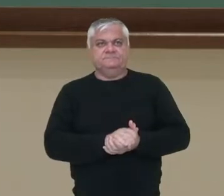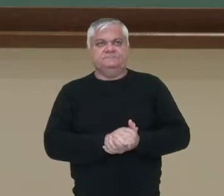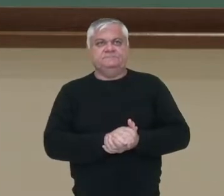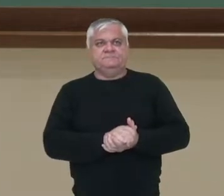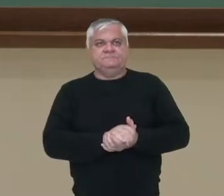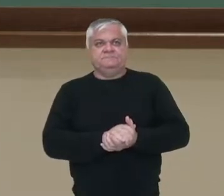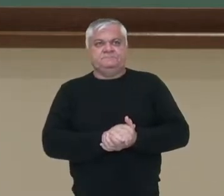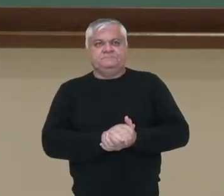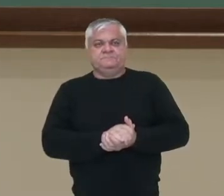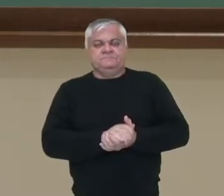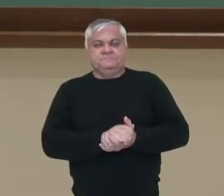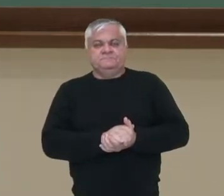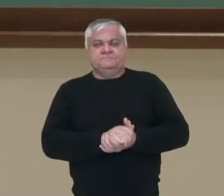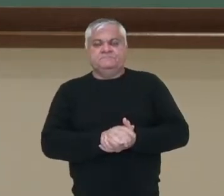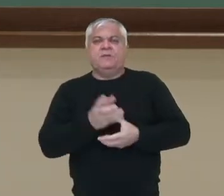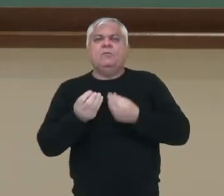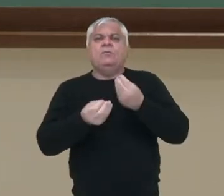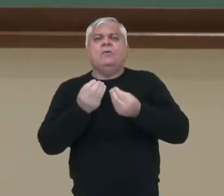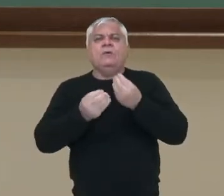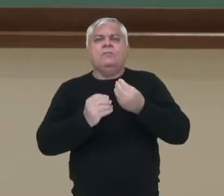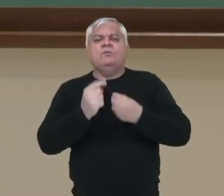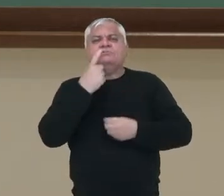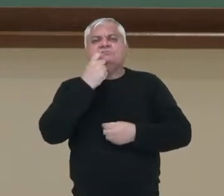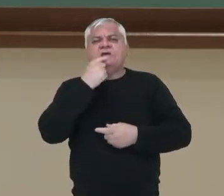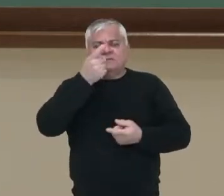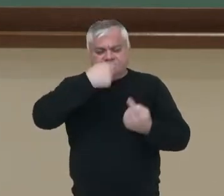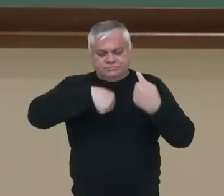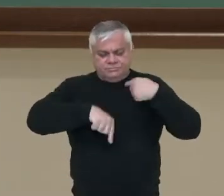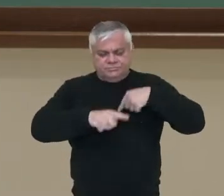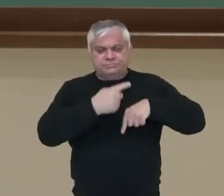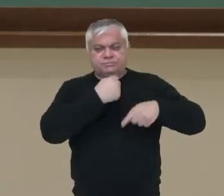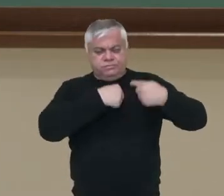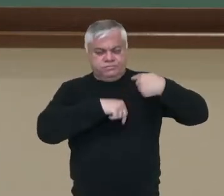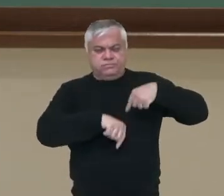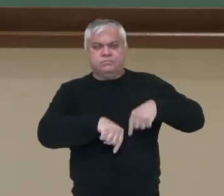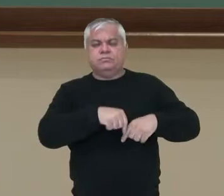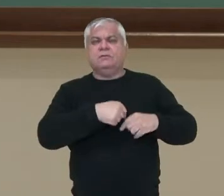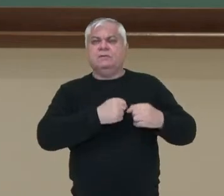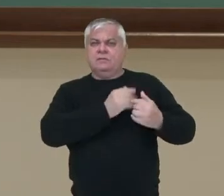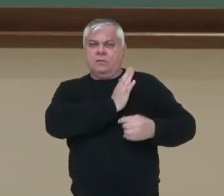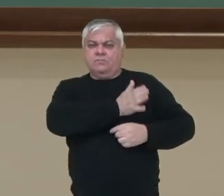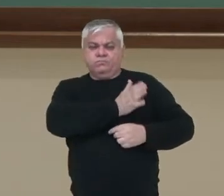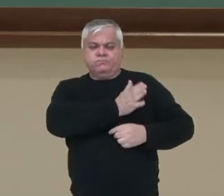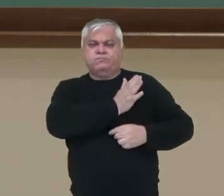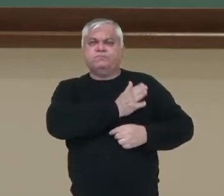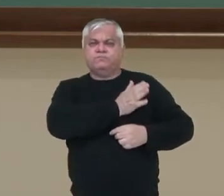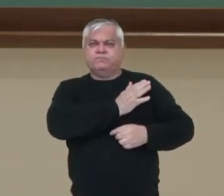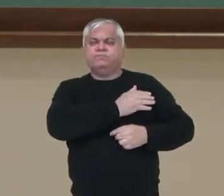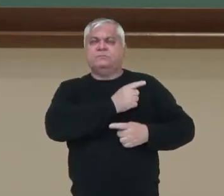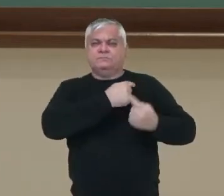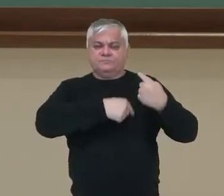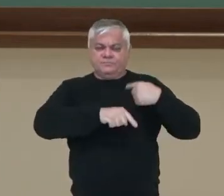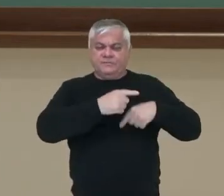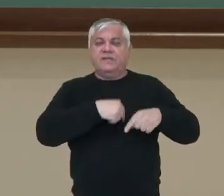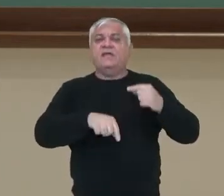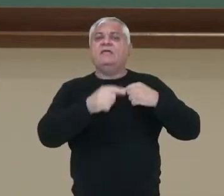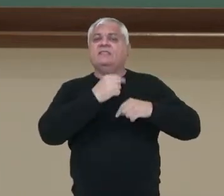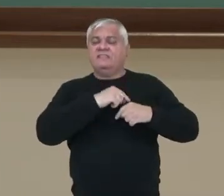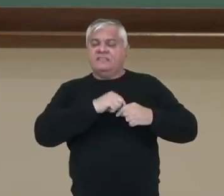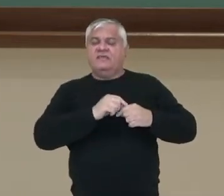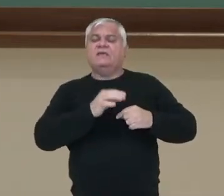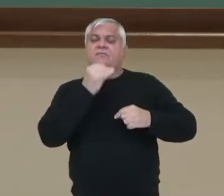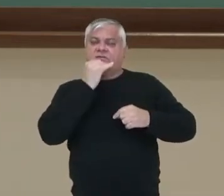Então, como de fato que é essa circulação, né? Então a gente viu o coração, a gente tem ali essa circulação, nós dividimos entre pequena circulação e